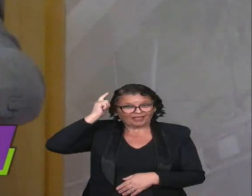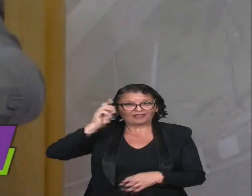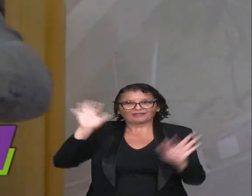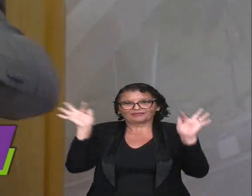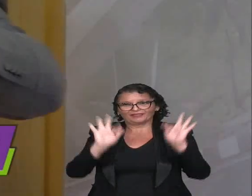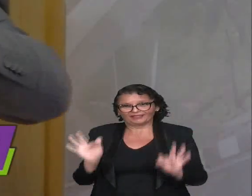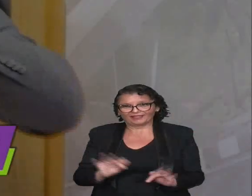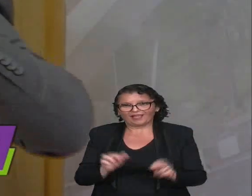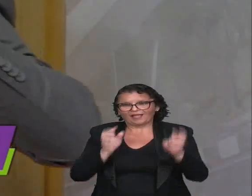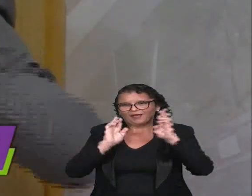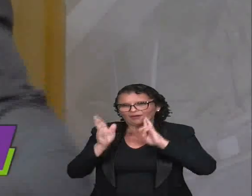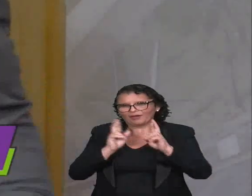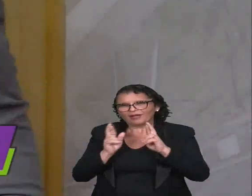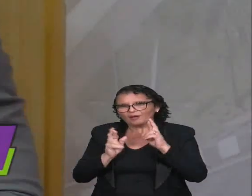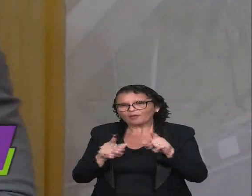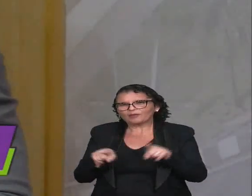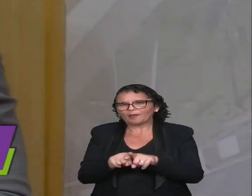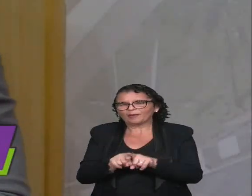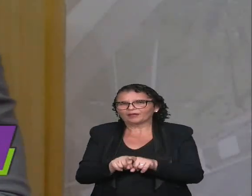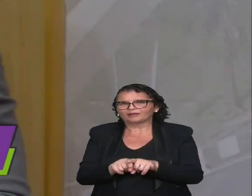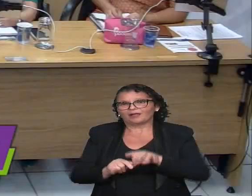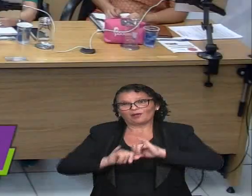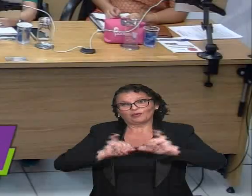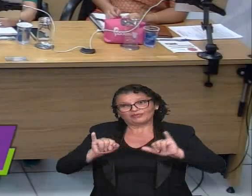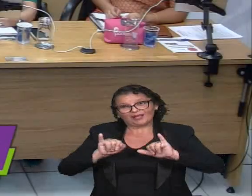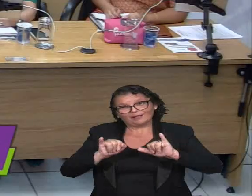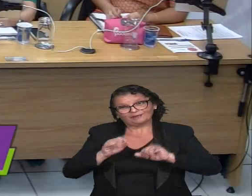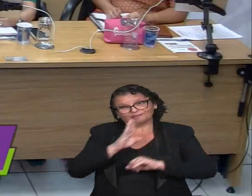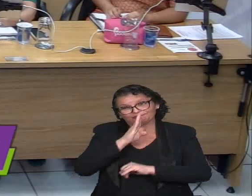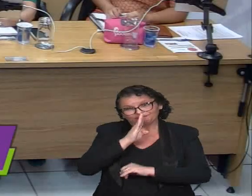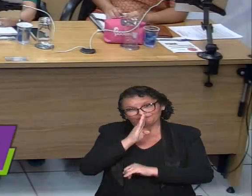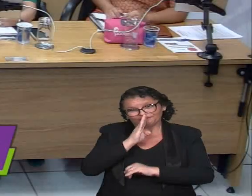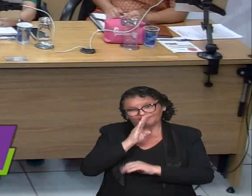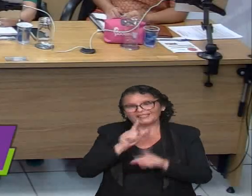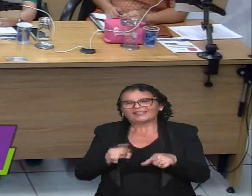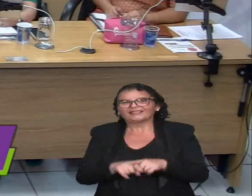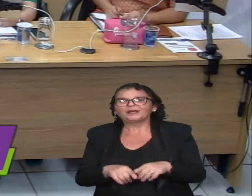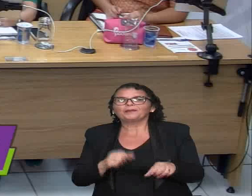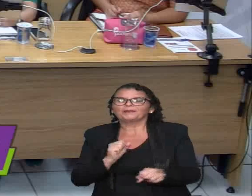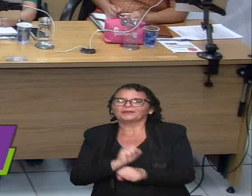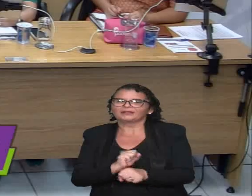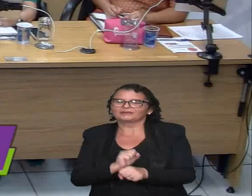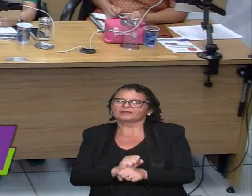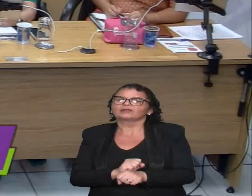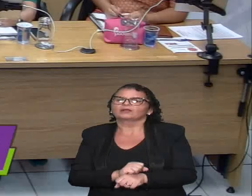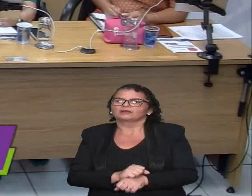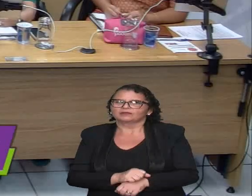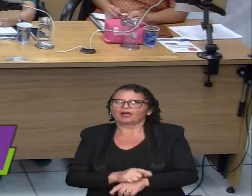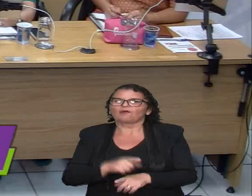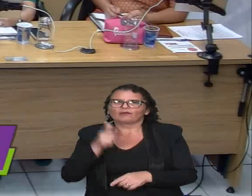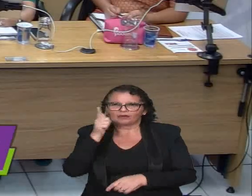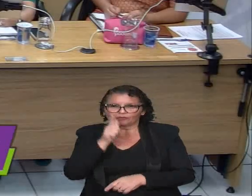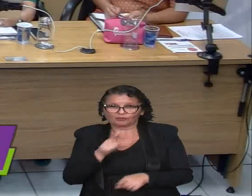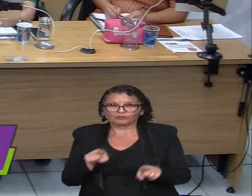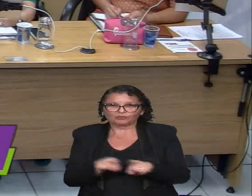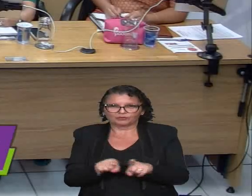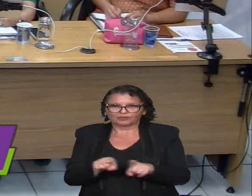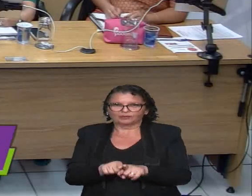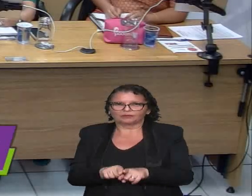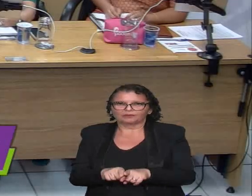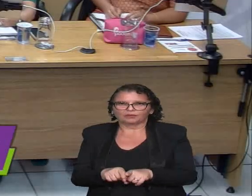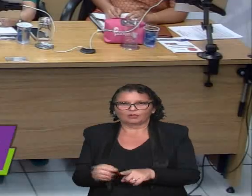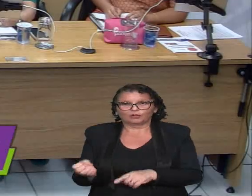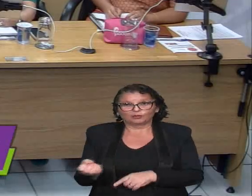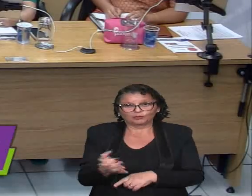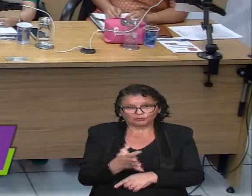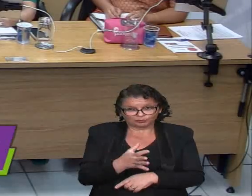também né que a gente não pode anunciar ainda pedido do Empreendedor mas o Munhóz vai ganhar também